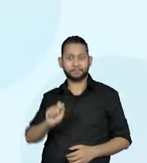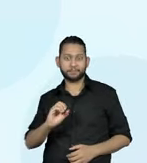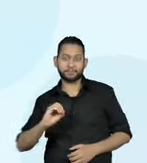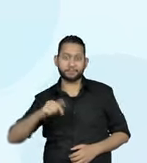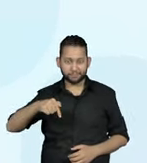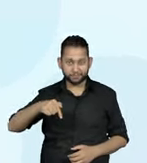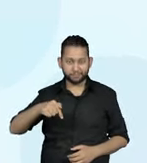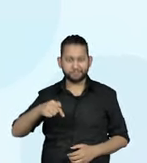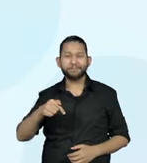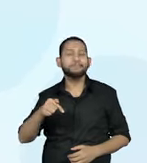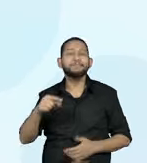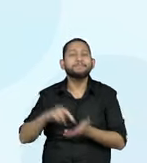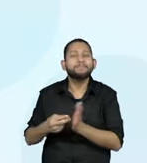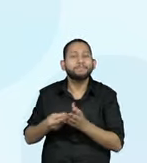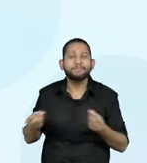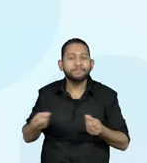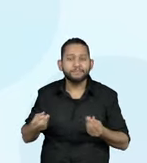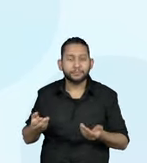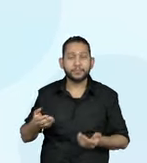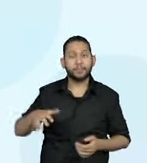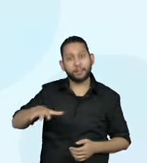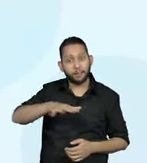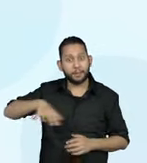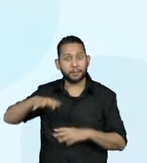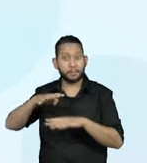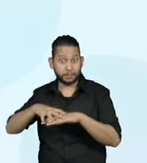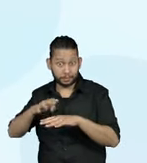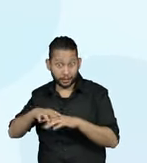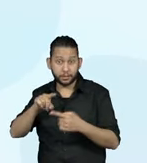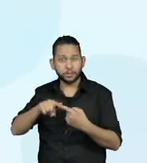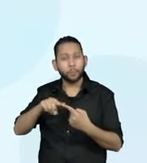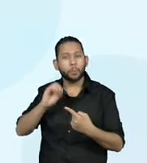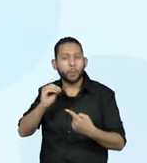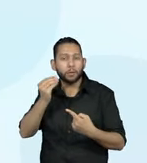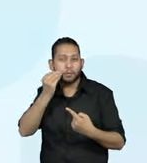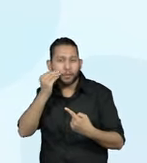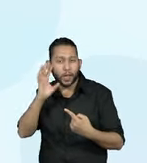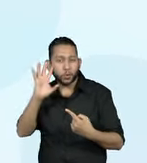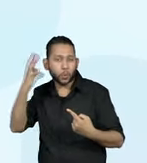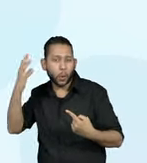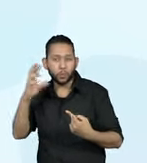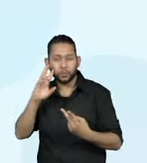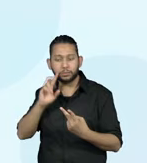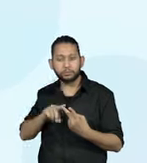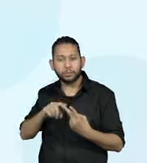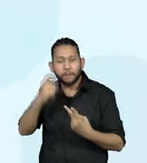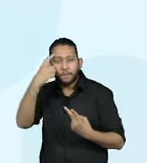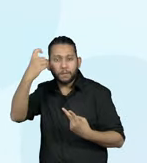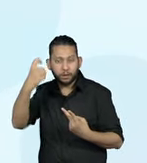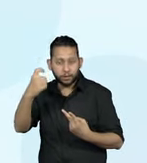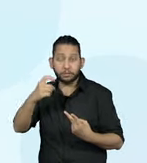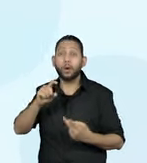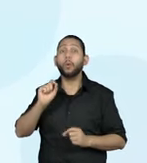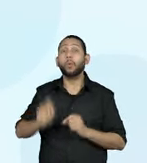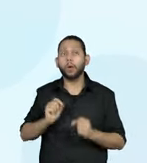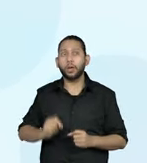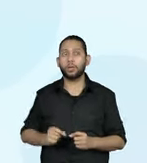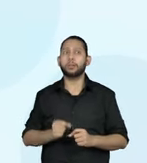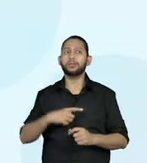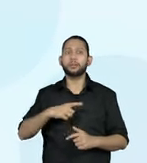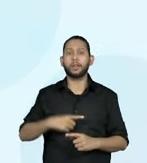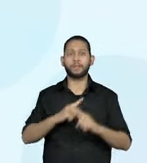EF03MA07. Resolver e elaborar problemas de multiplicação por 2, 3, 4, 5 e